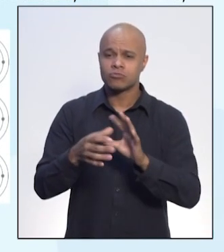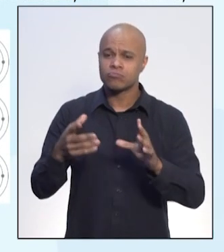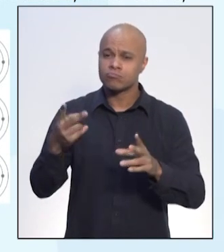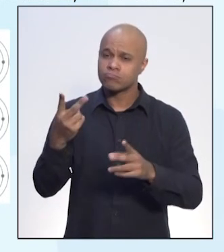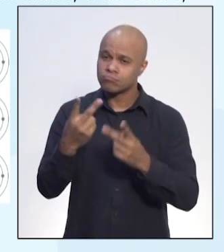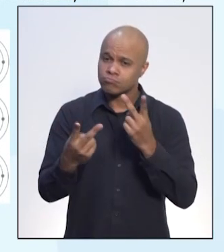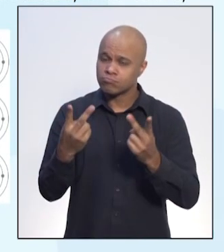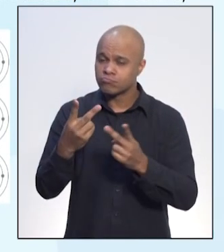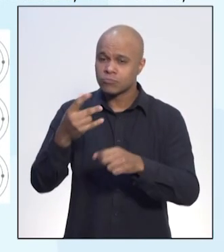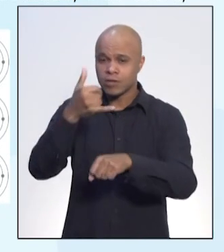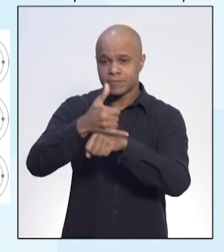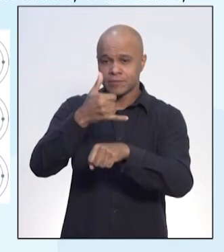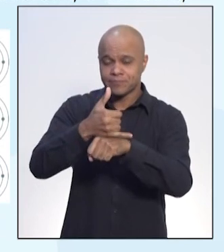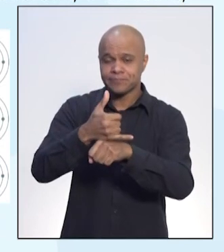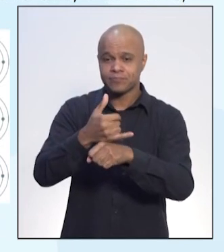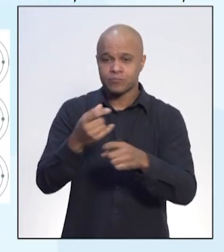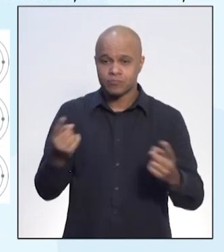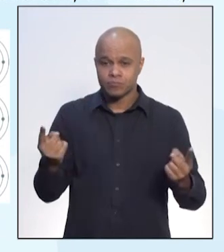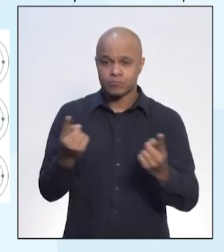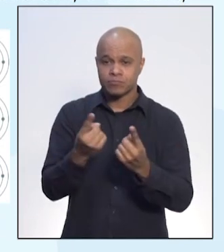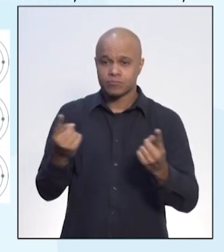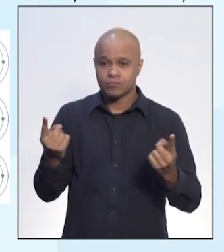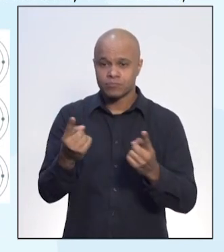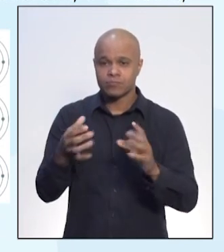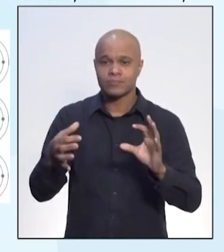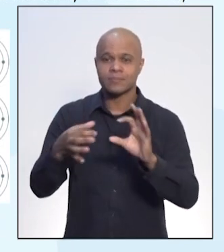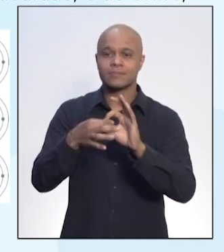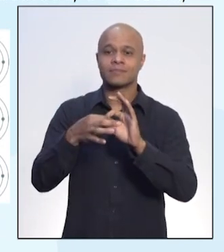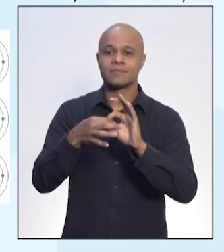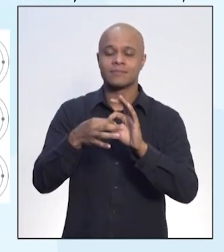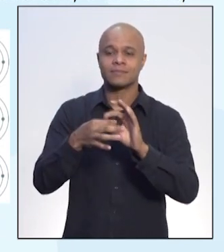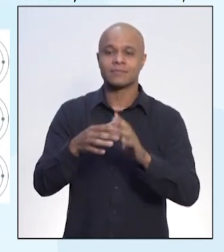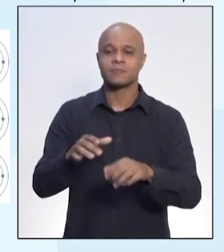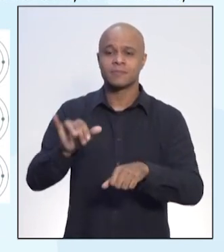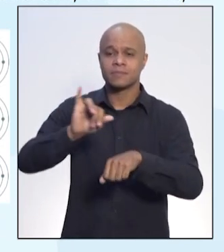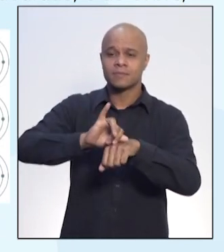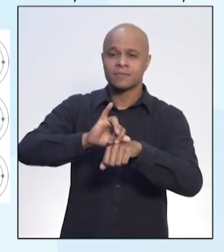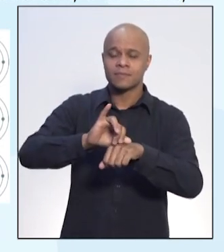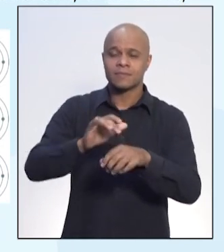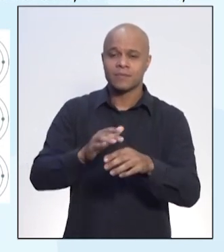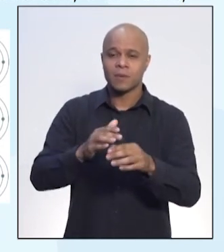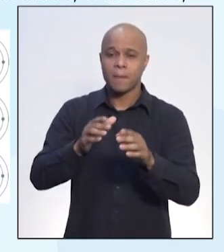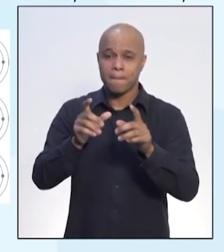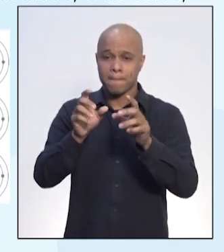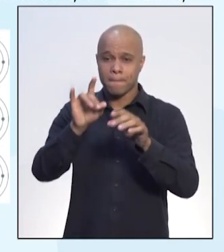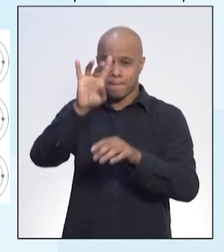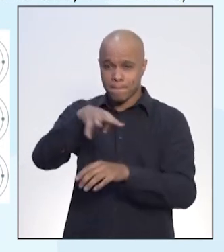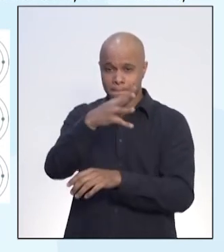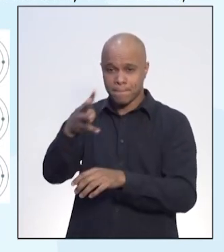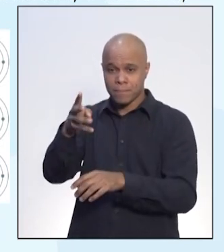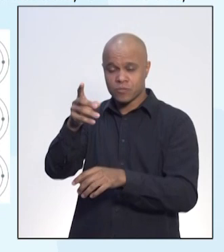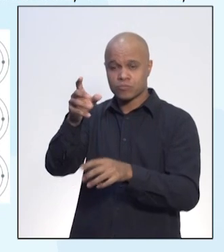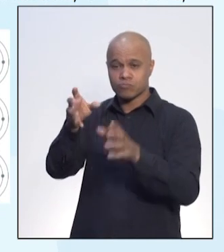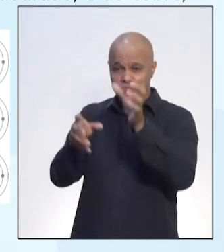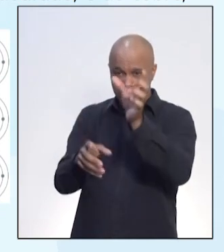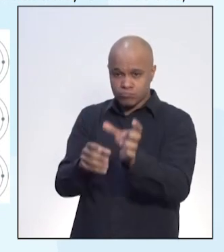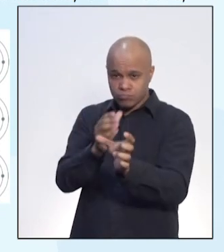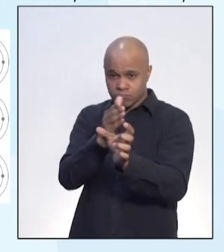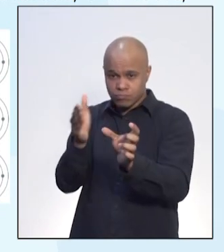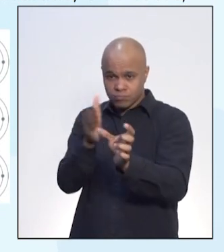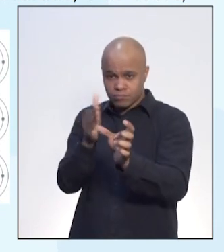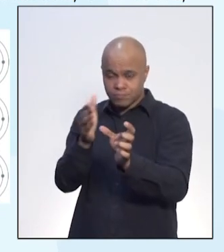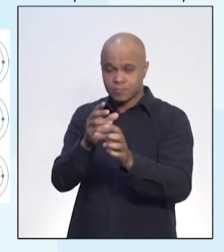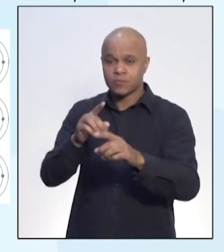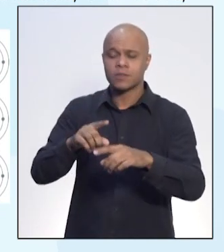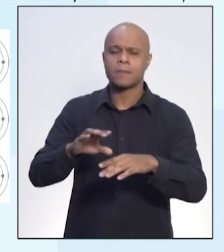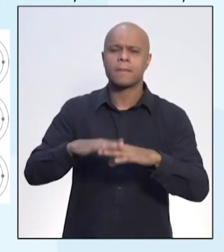ou seja, os elementos químicos estão do centro para mais à esquerda da tabela periódica. E quais as características gerais